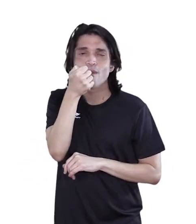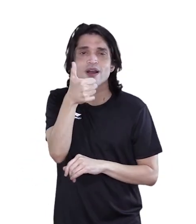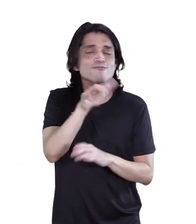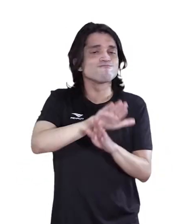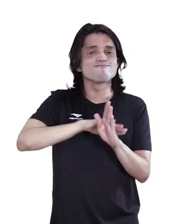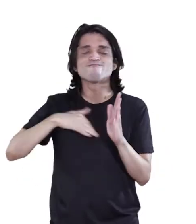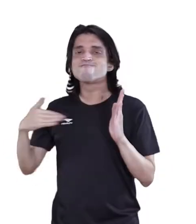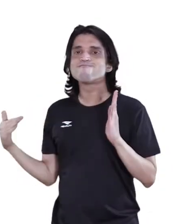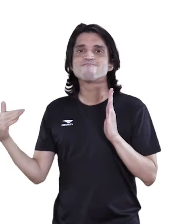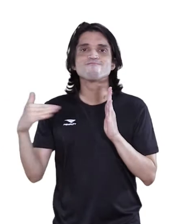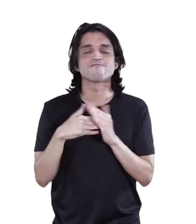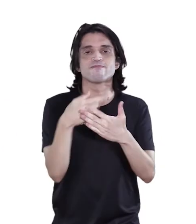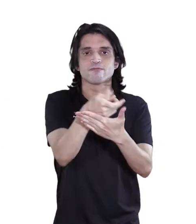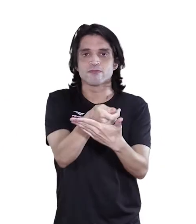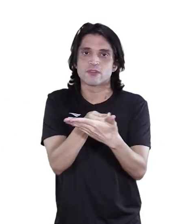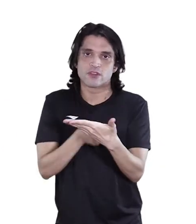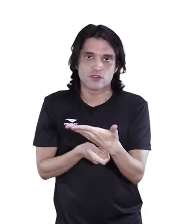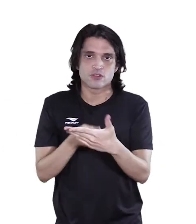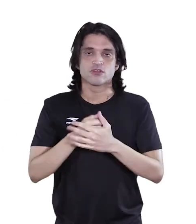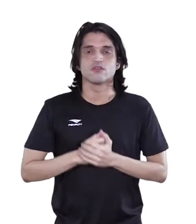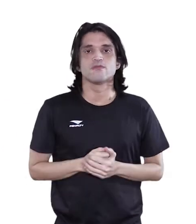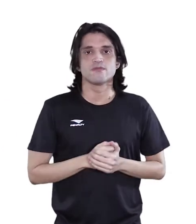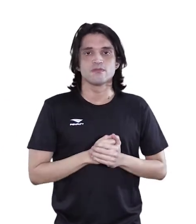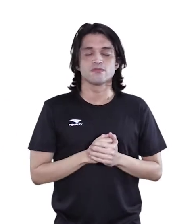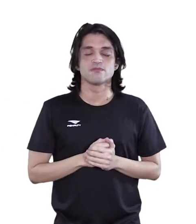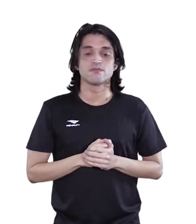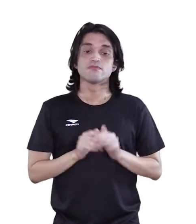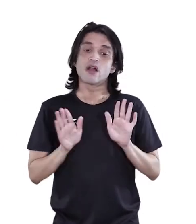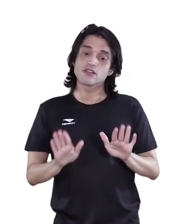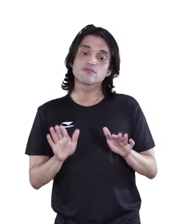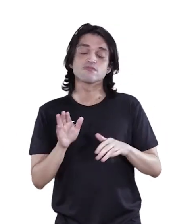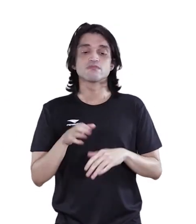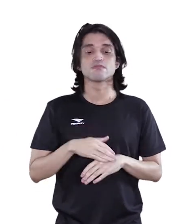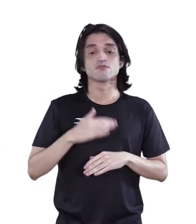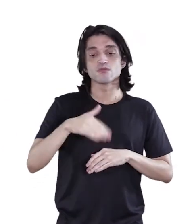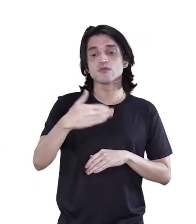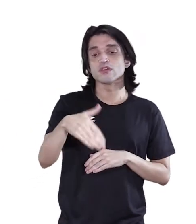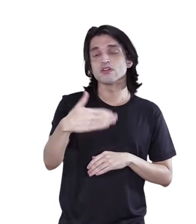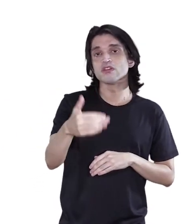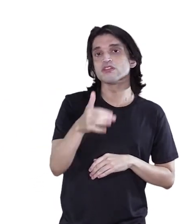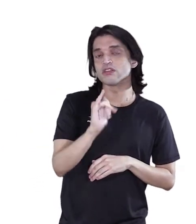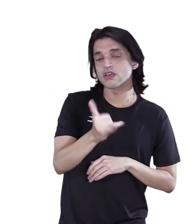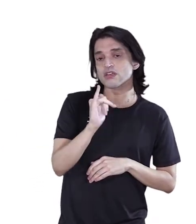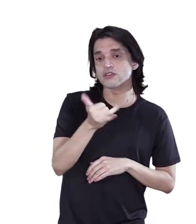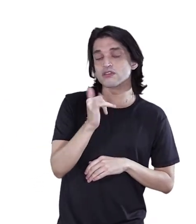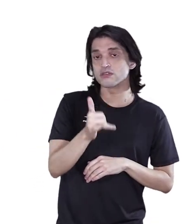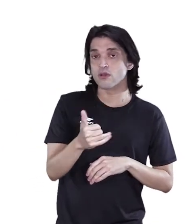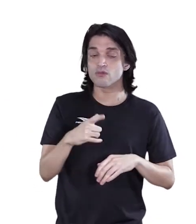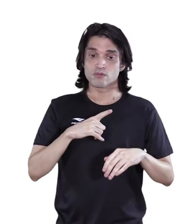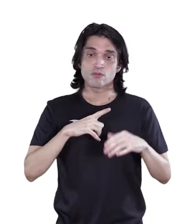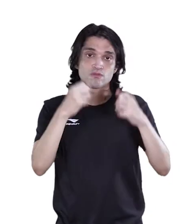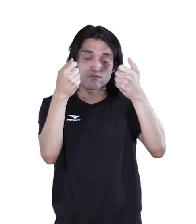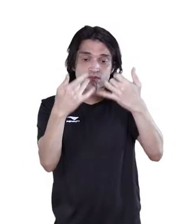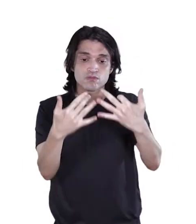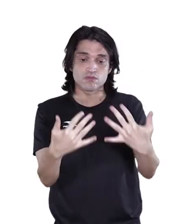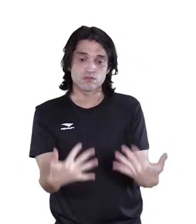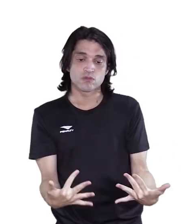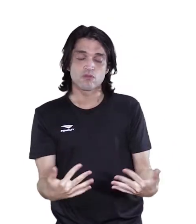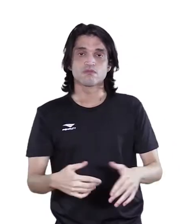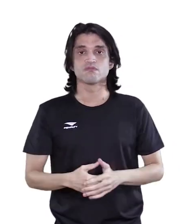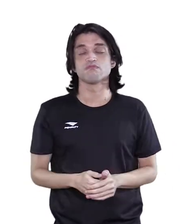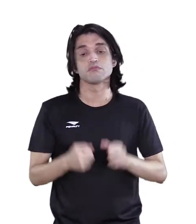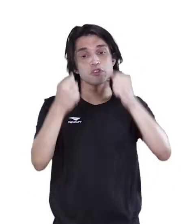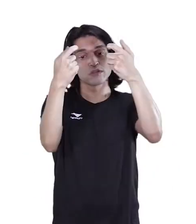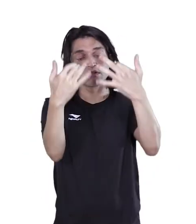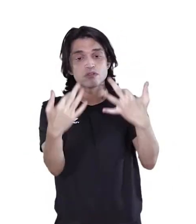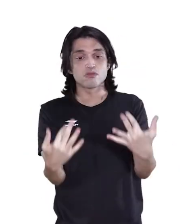texto. Porém, durante a narração vão aparecer tipos descritivos, como a descrição de um